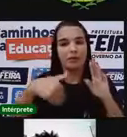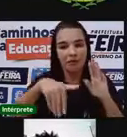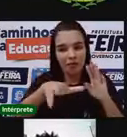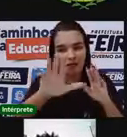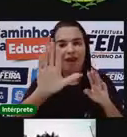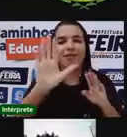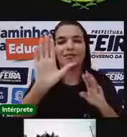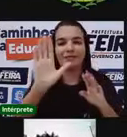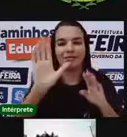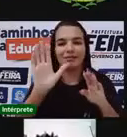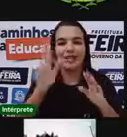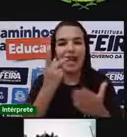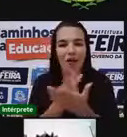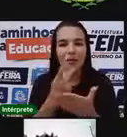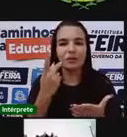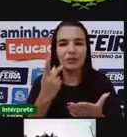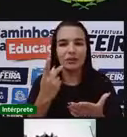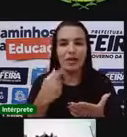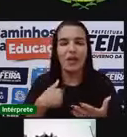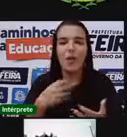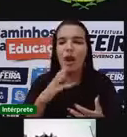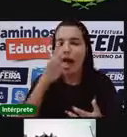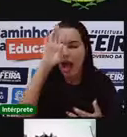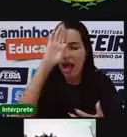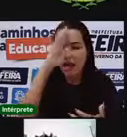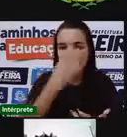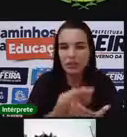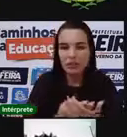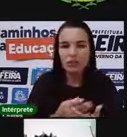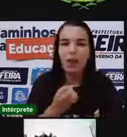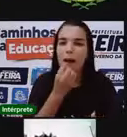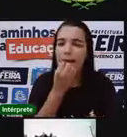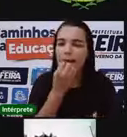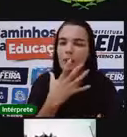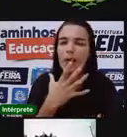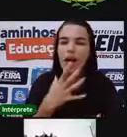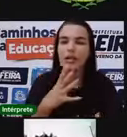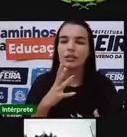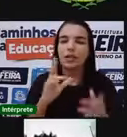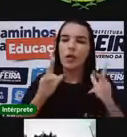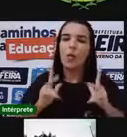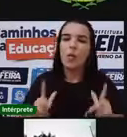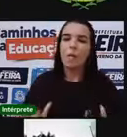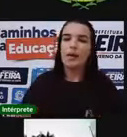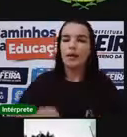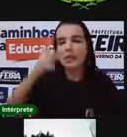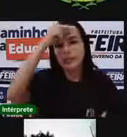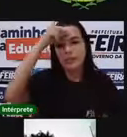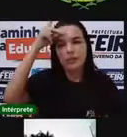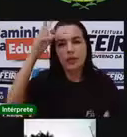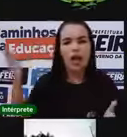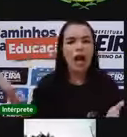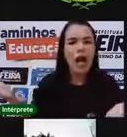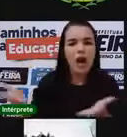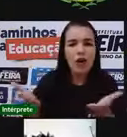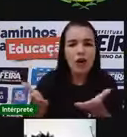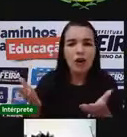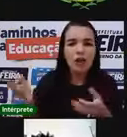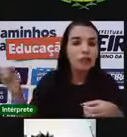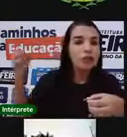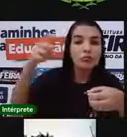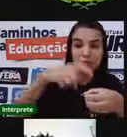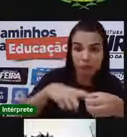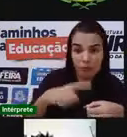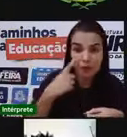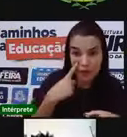na bondade humana. Então, mãe, então, pai, a gente trouxe aqui história, a gente trouxe geografia, a gente trouxe matemática, a